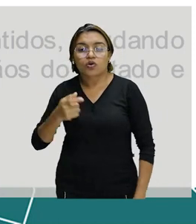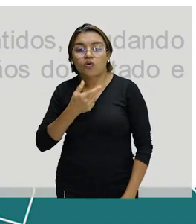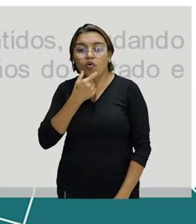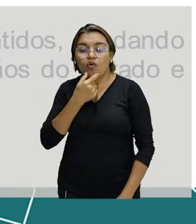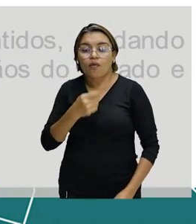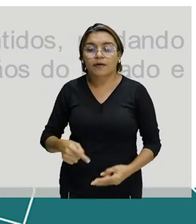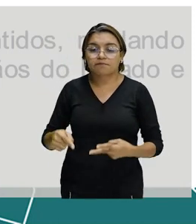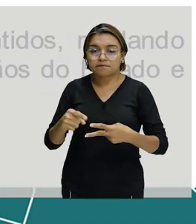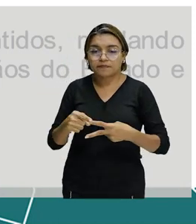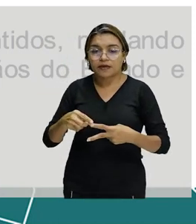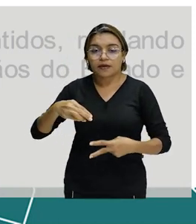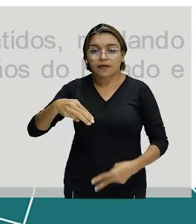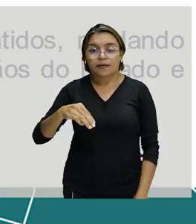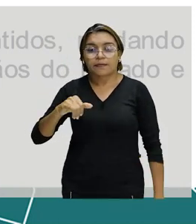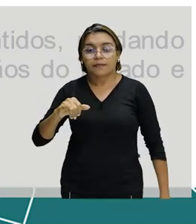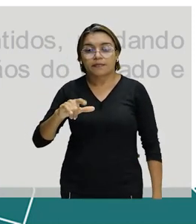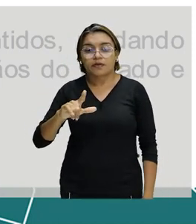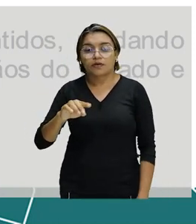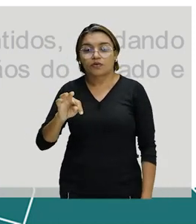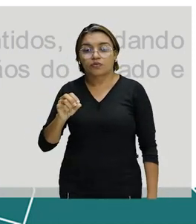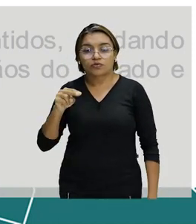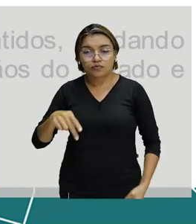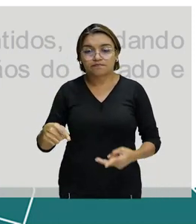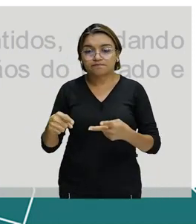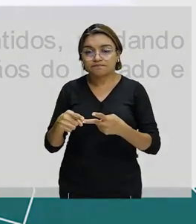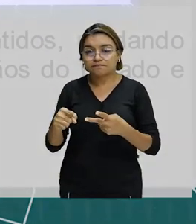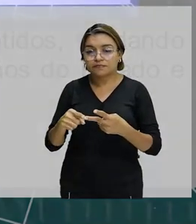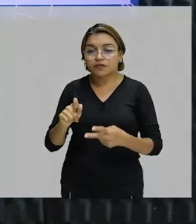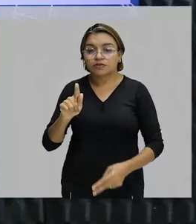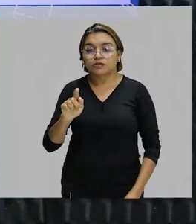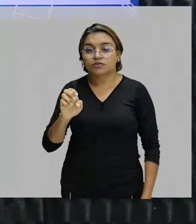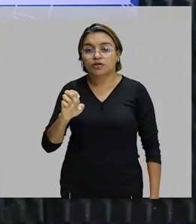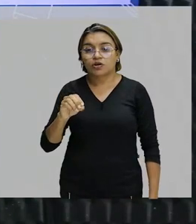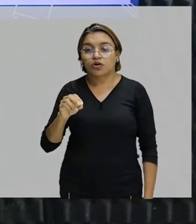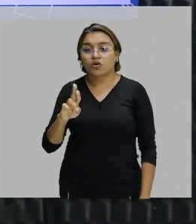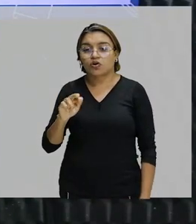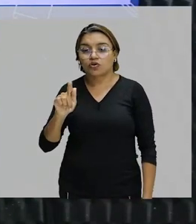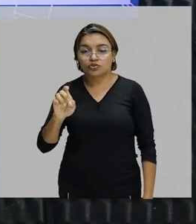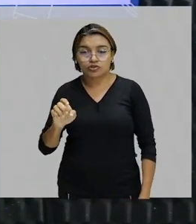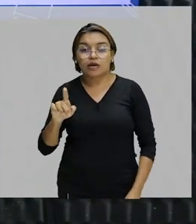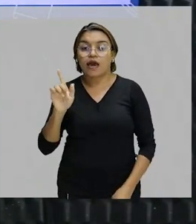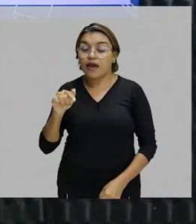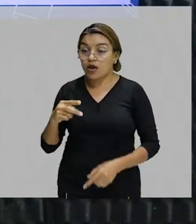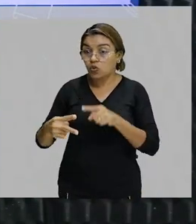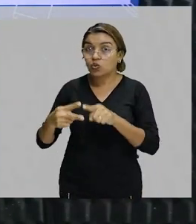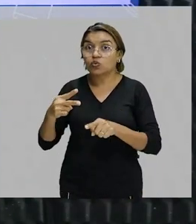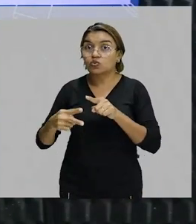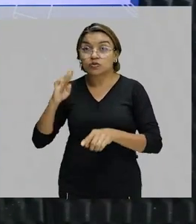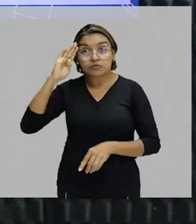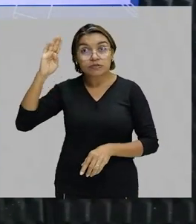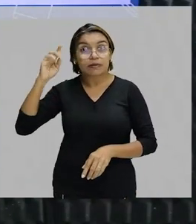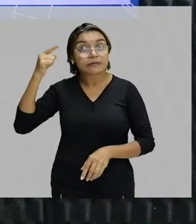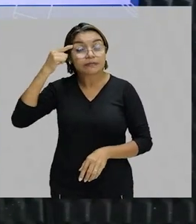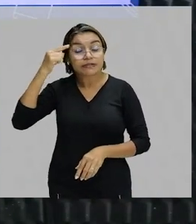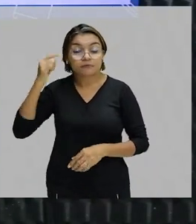George stigler são os dois principais pensadores da escola de Chicago da escola monetária né